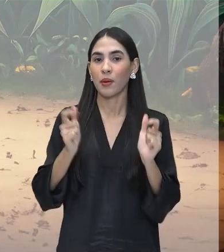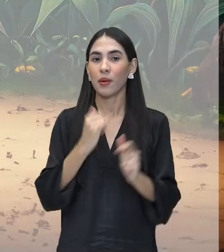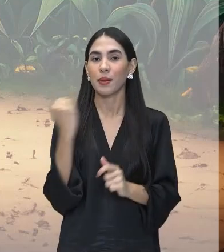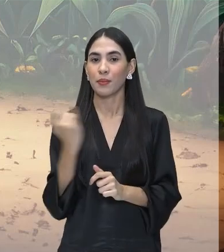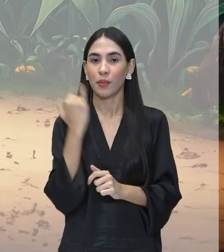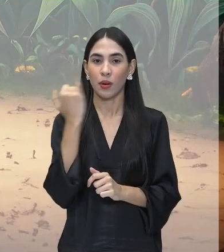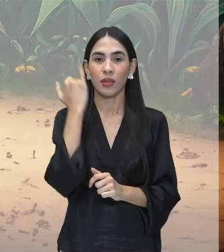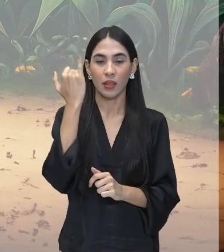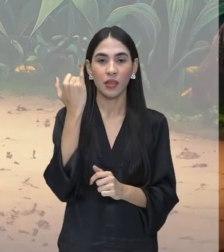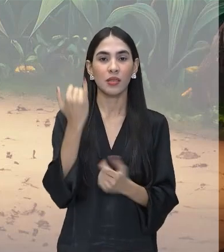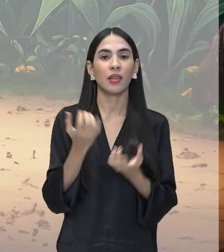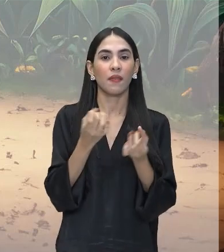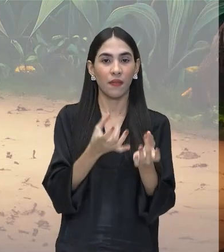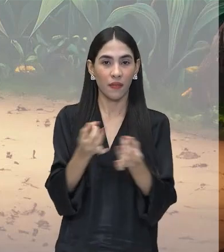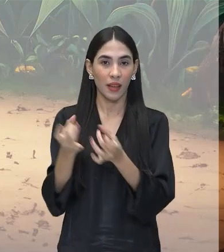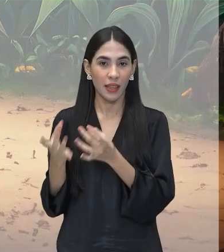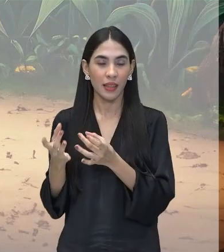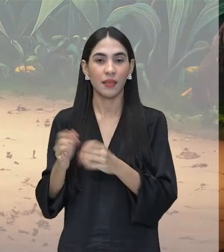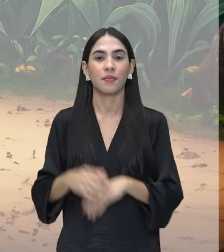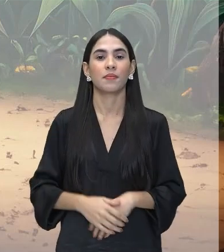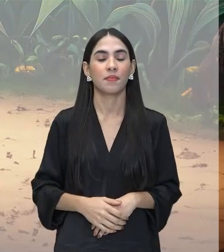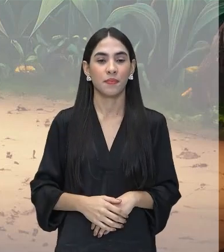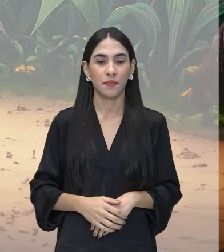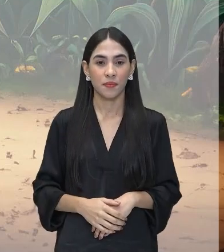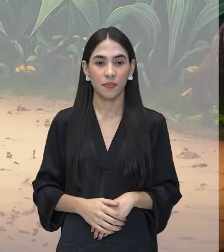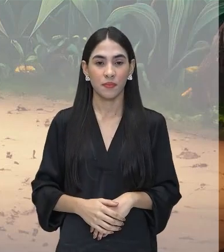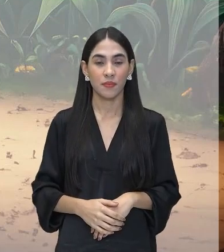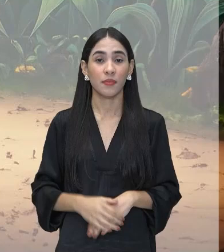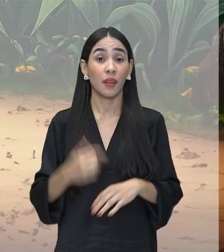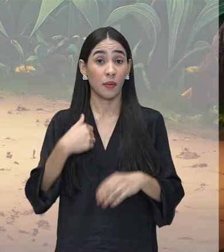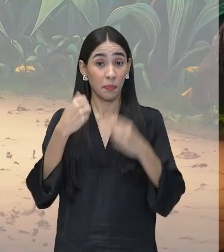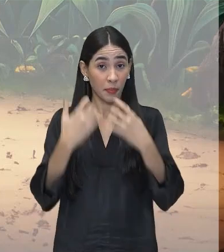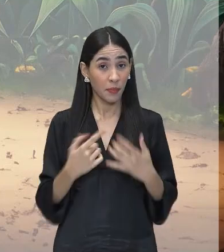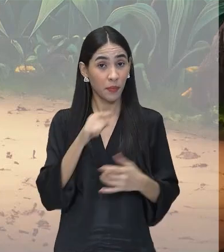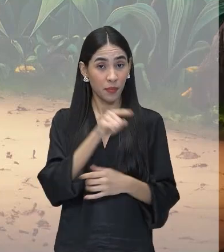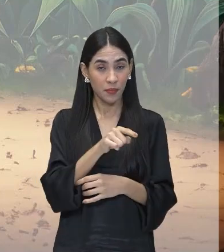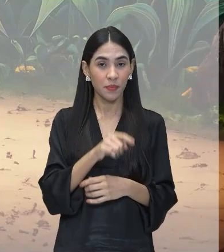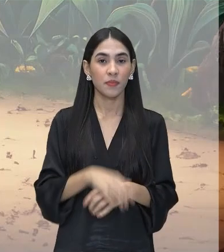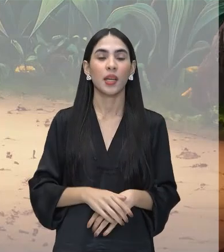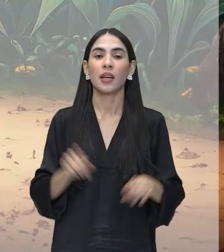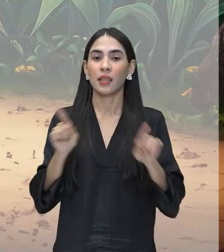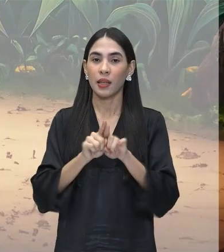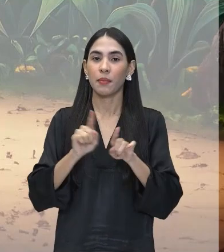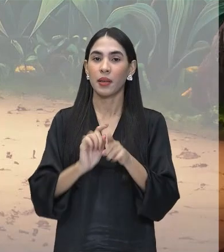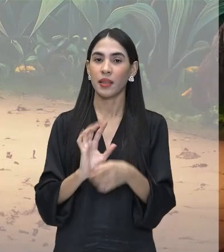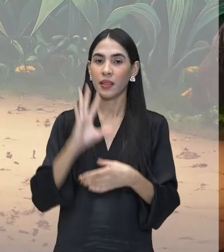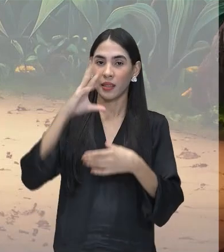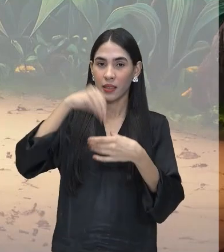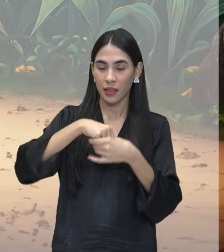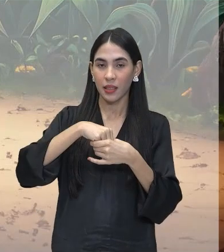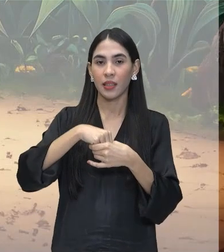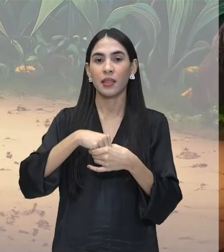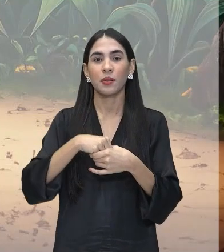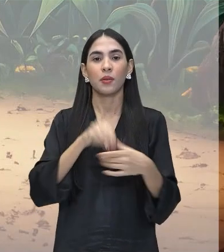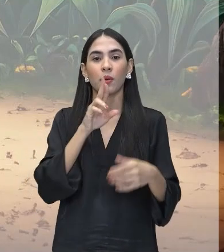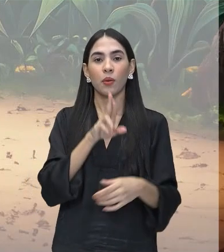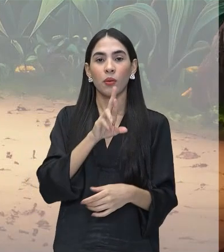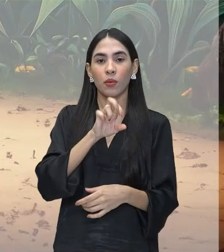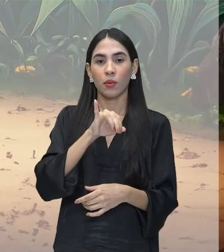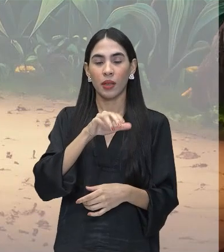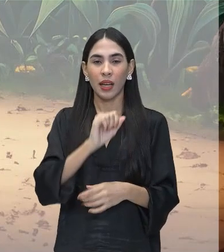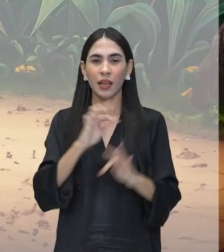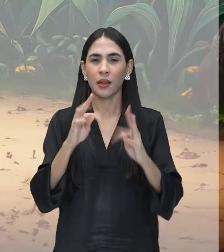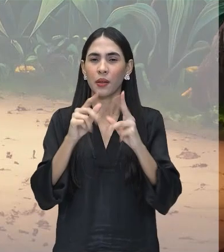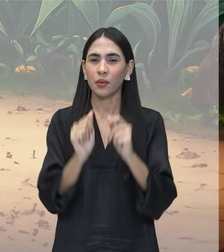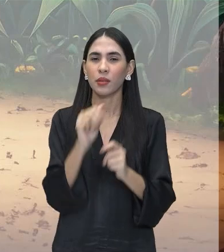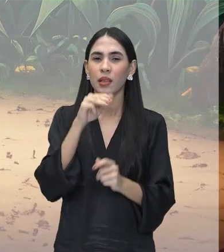importância comercial, além de todas as outras. Como eu falei para vocês, também está presente, além da ureia, todas as